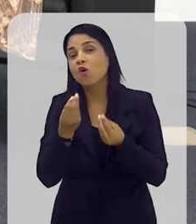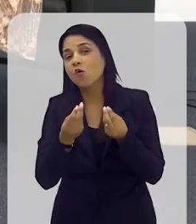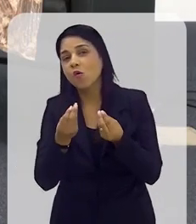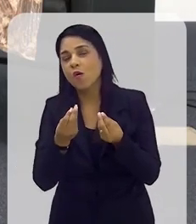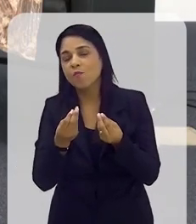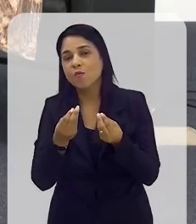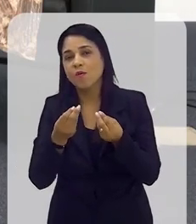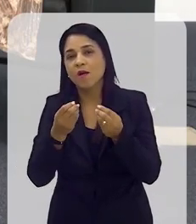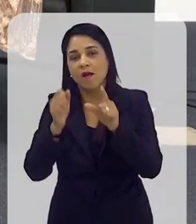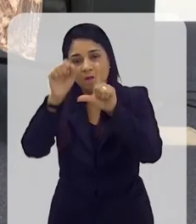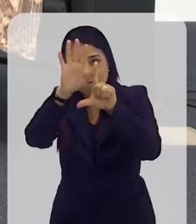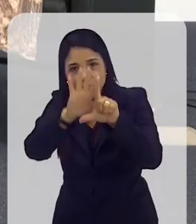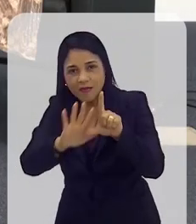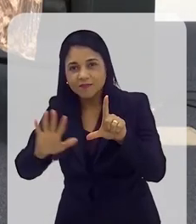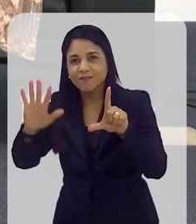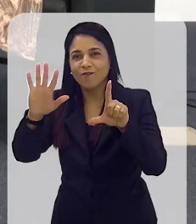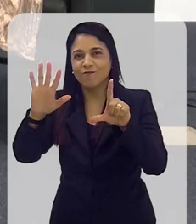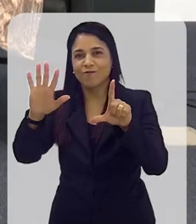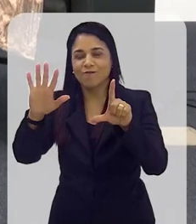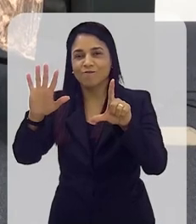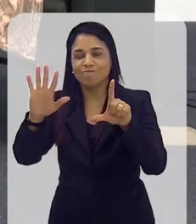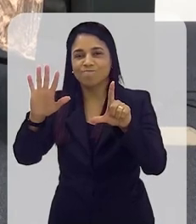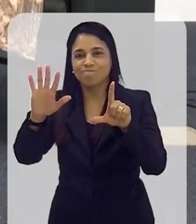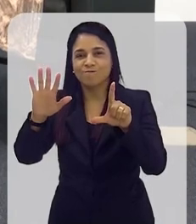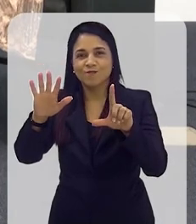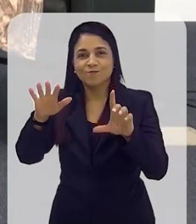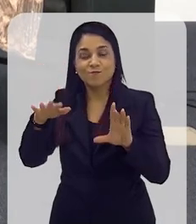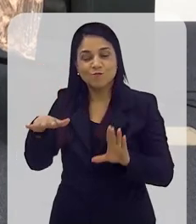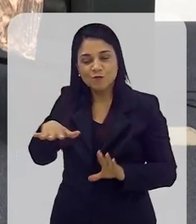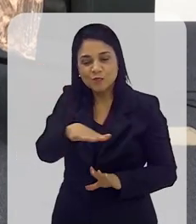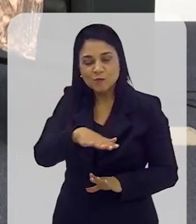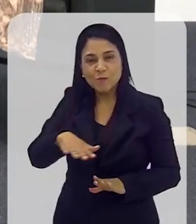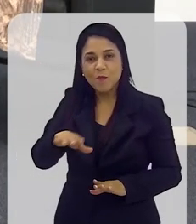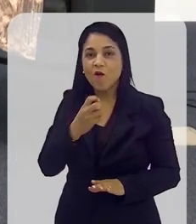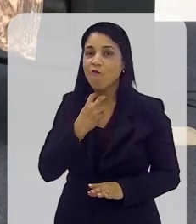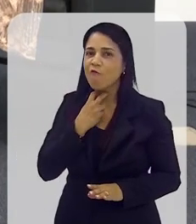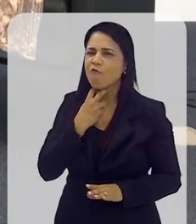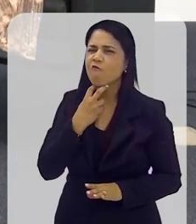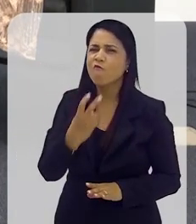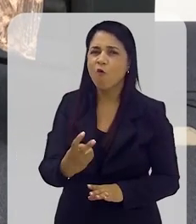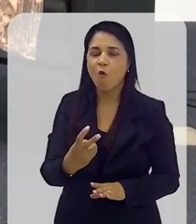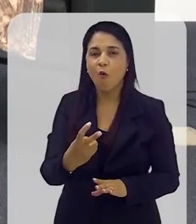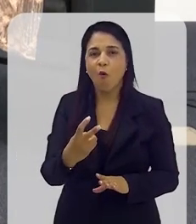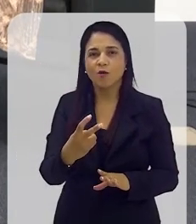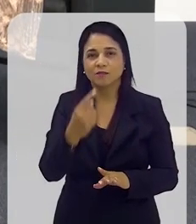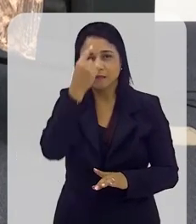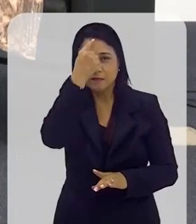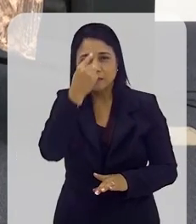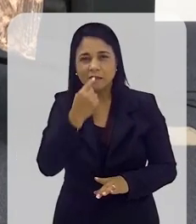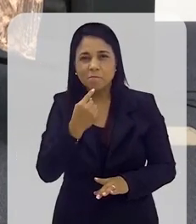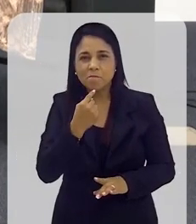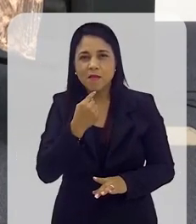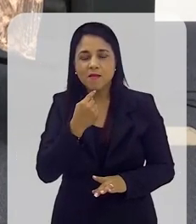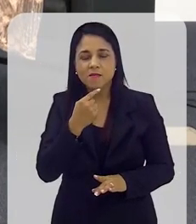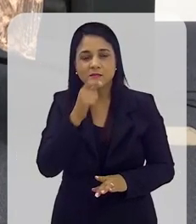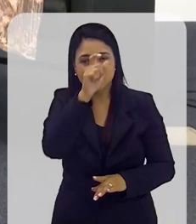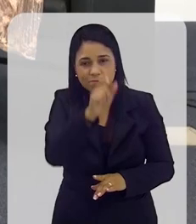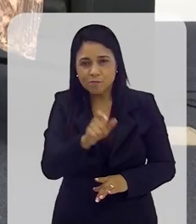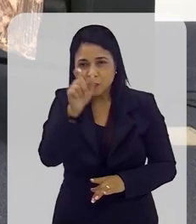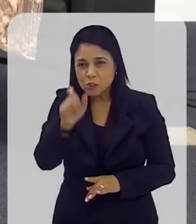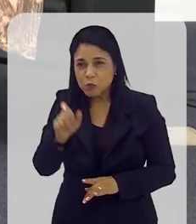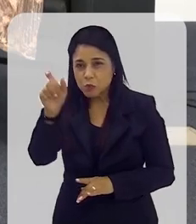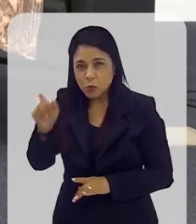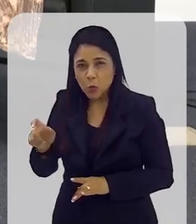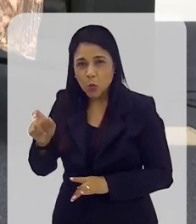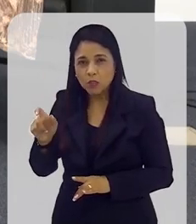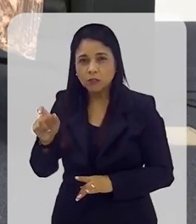hoje essa plataforma como um espaço para dar voz e dar imagem àquelas pessoas que